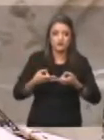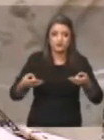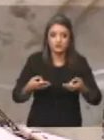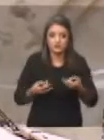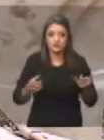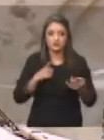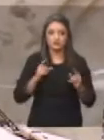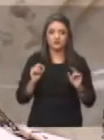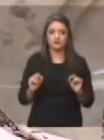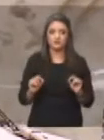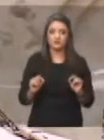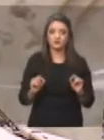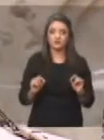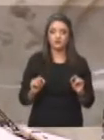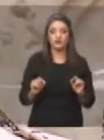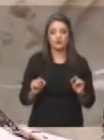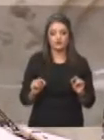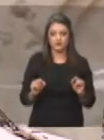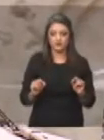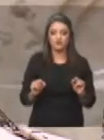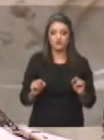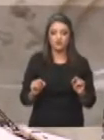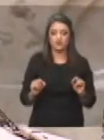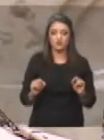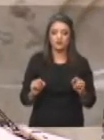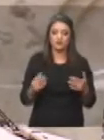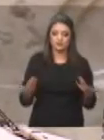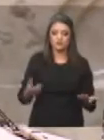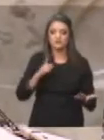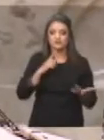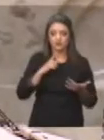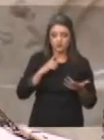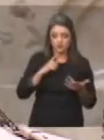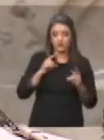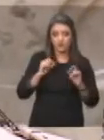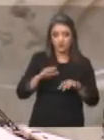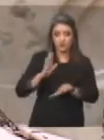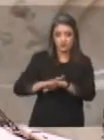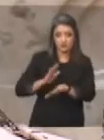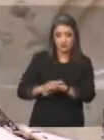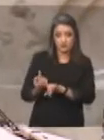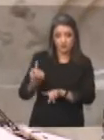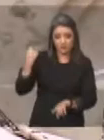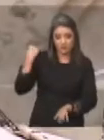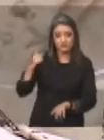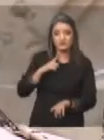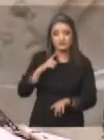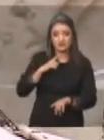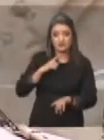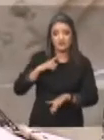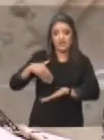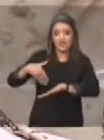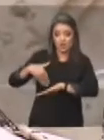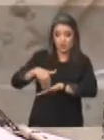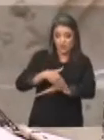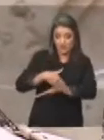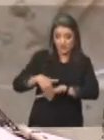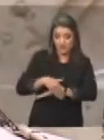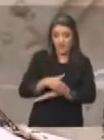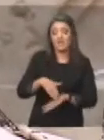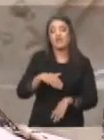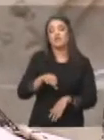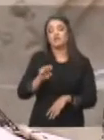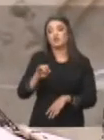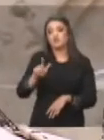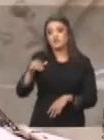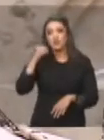das cártulas, das folhas de cheque. Naquele tempo ainda existia. O endereço de Silas Câmara, Avenida Tancredo